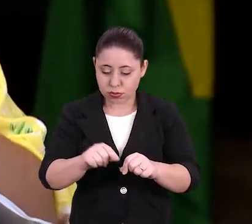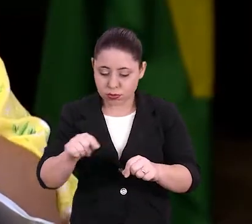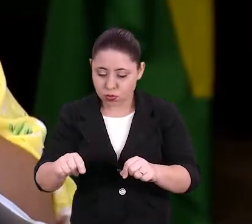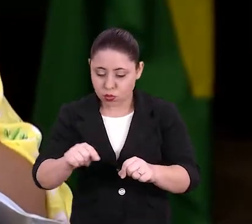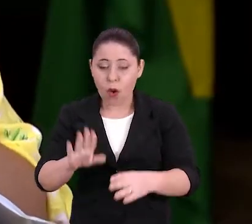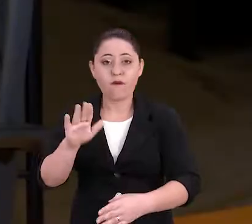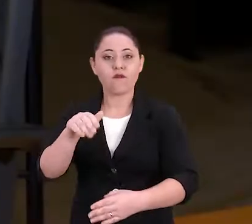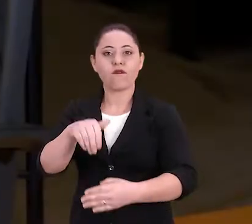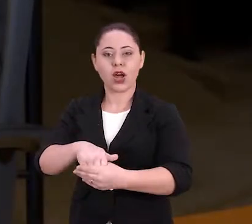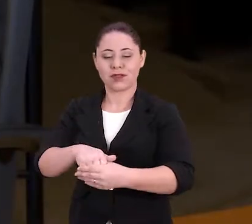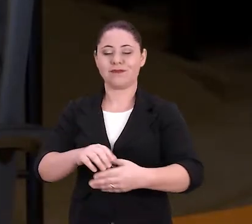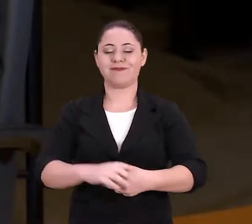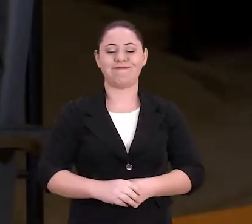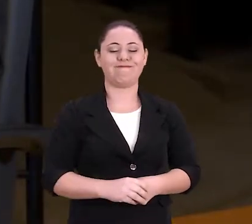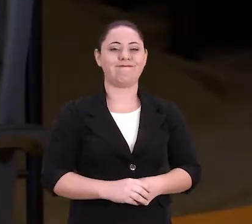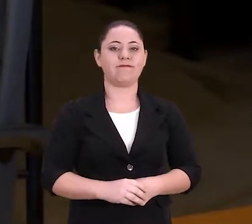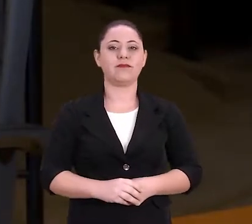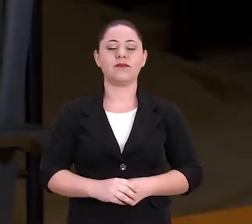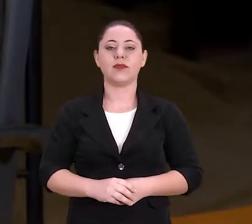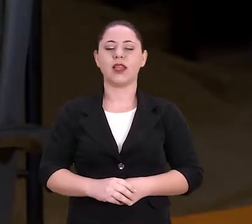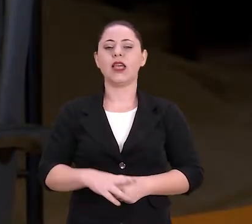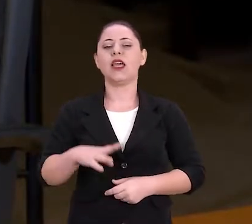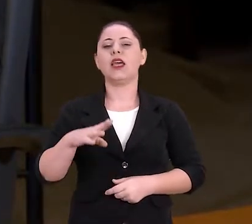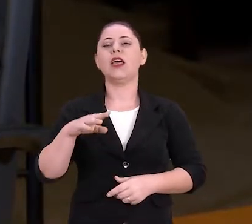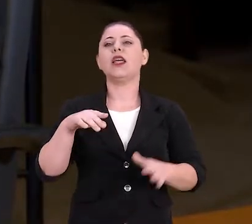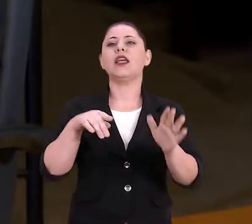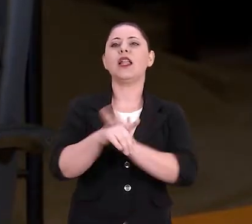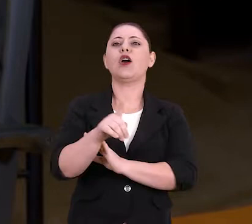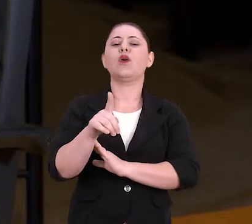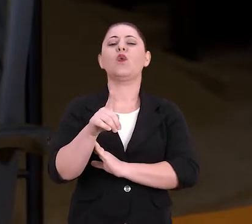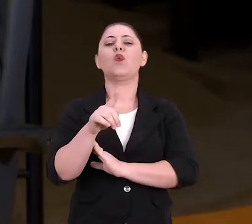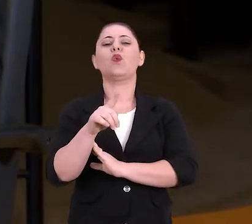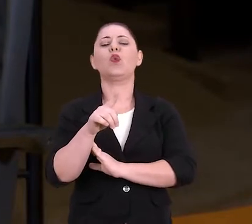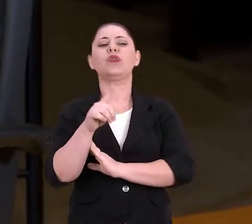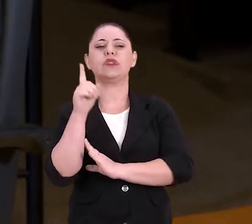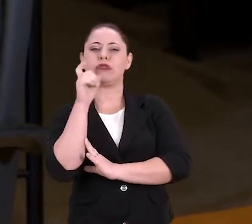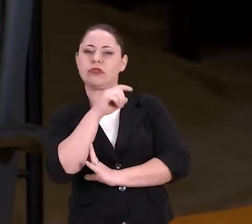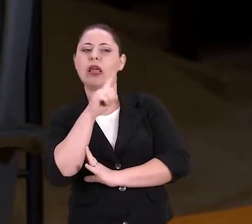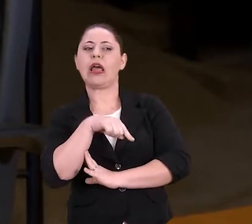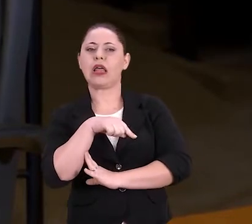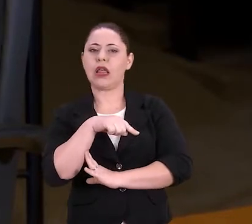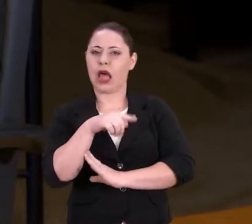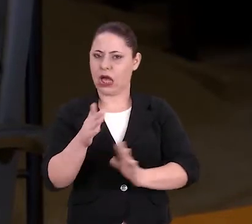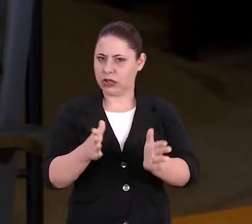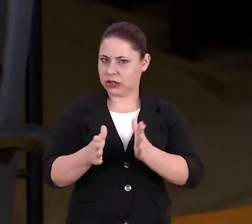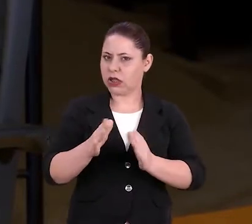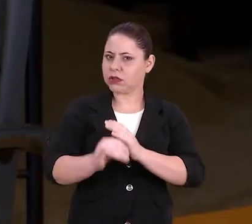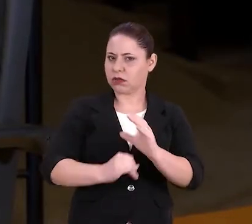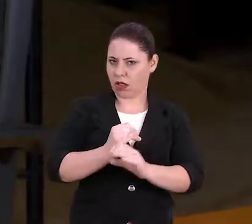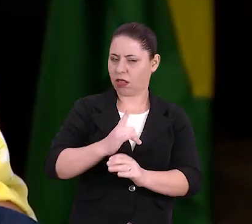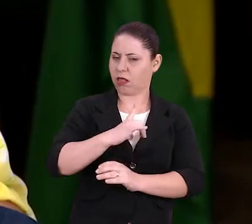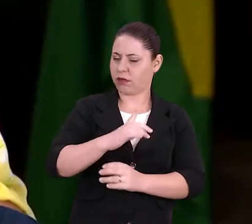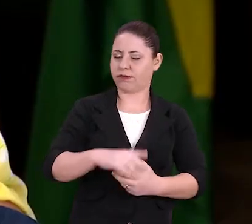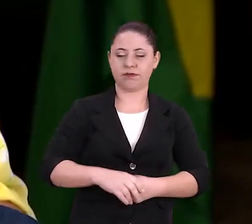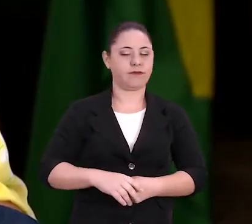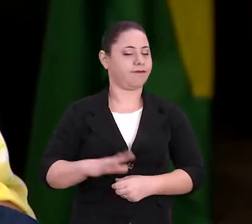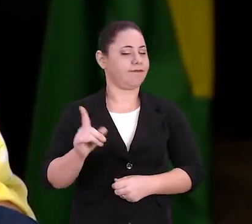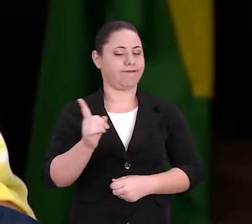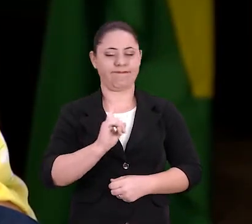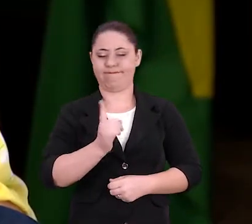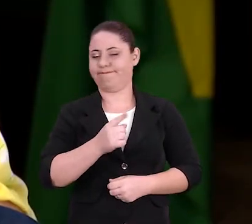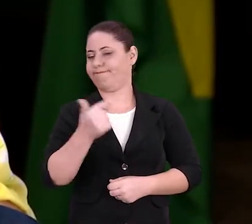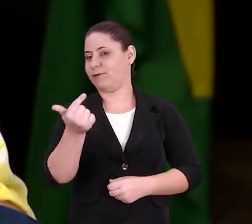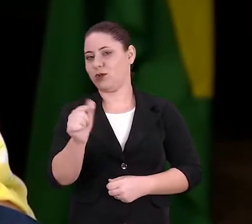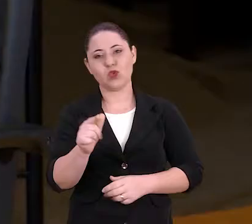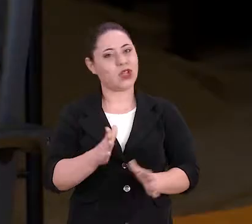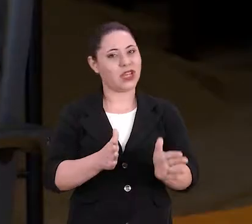voto dele. Elizabeth, vamos já de início para uma pergunta muito polêmica. A urna eletrônica tem acesso à internet? Não, não tem